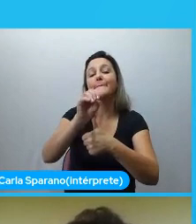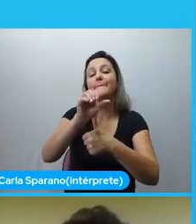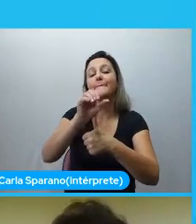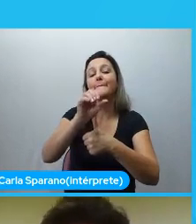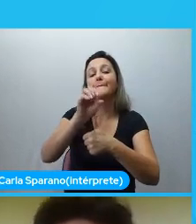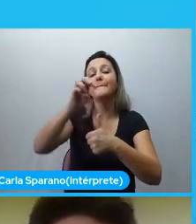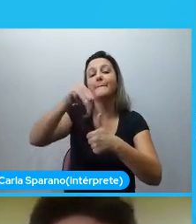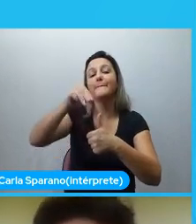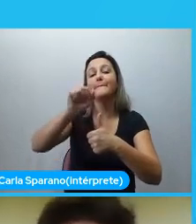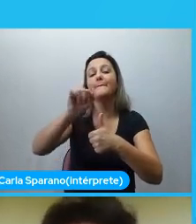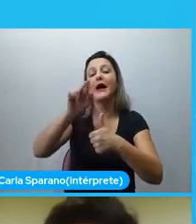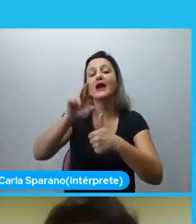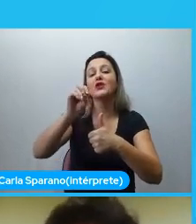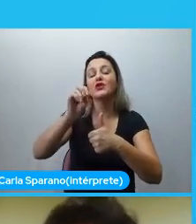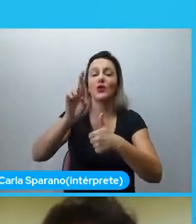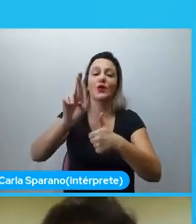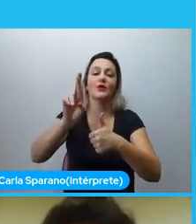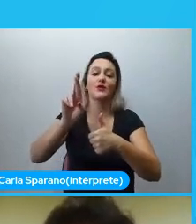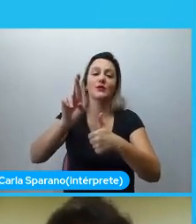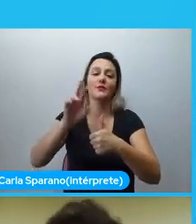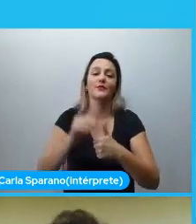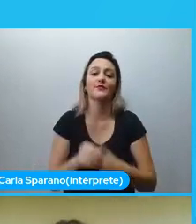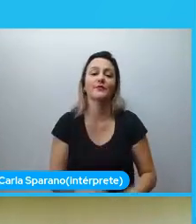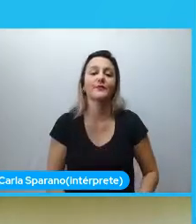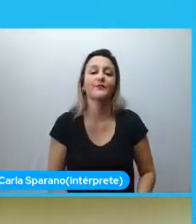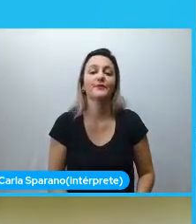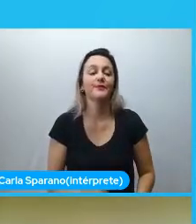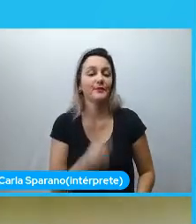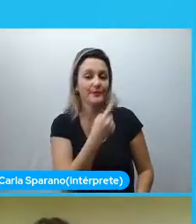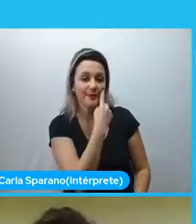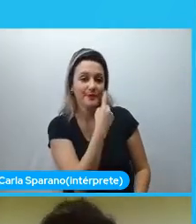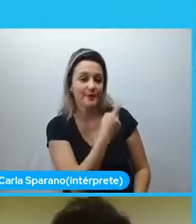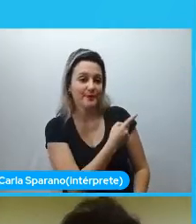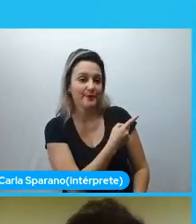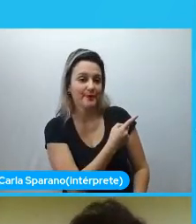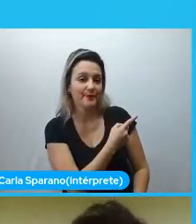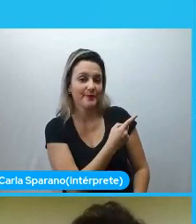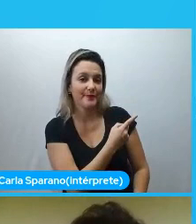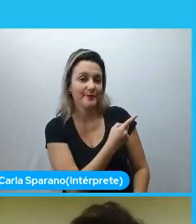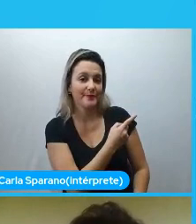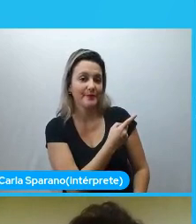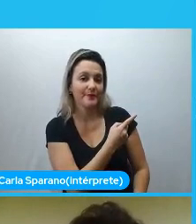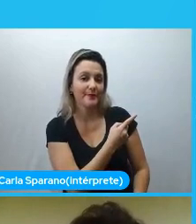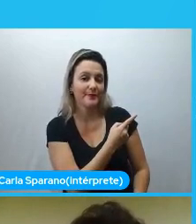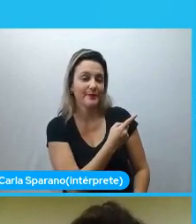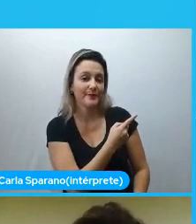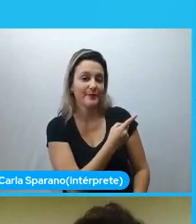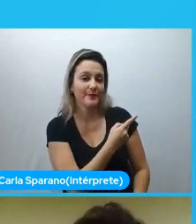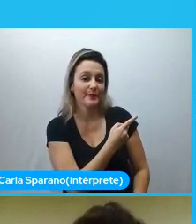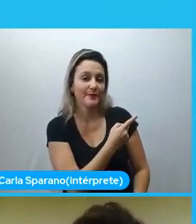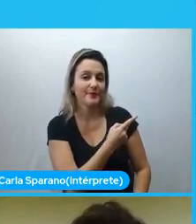é isso aqui: Dó maior. C é Dó, tá, gente? Quem não sabe. Dó maior. Então tá tocando aqui.